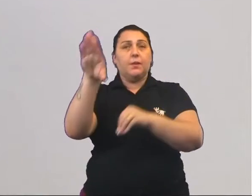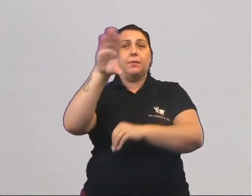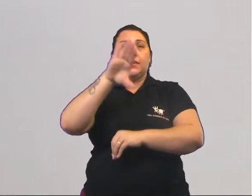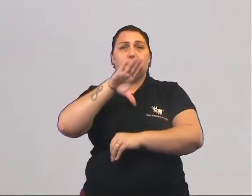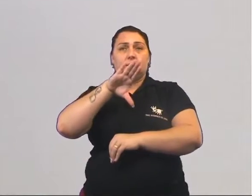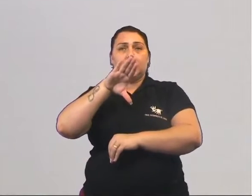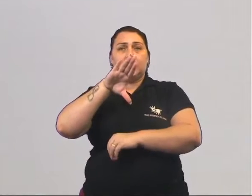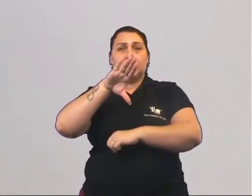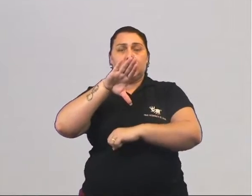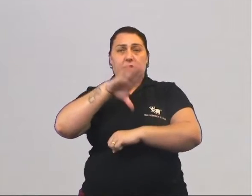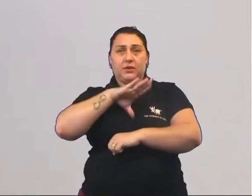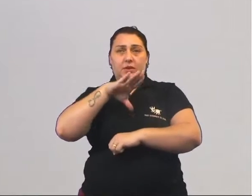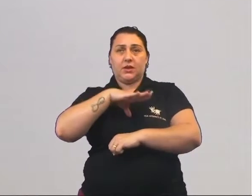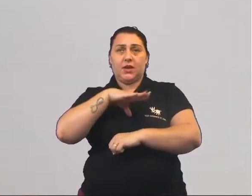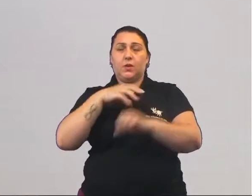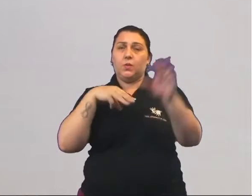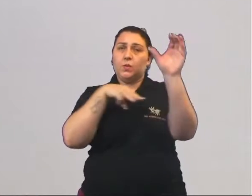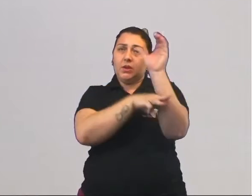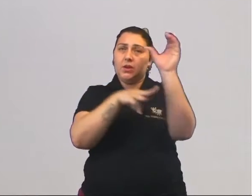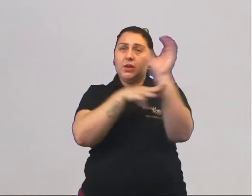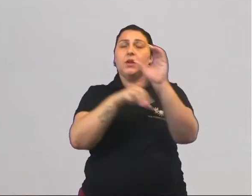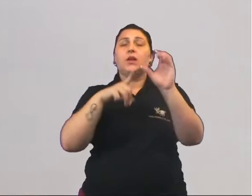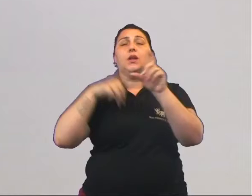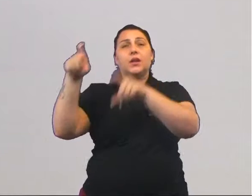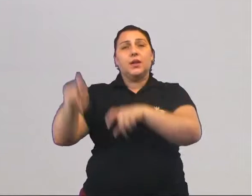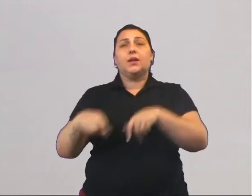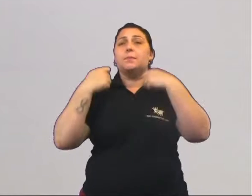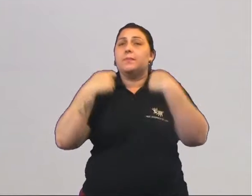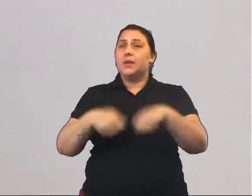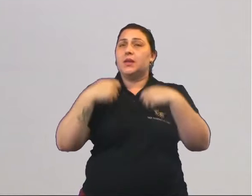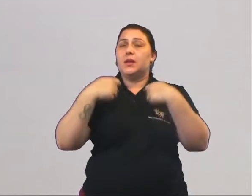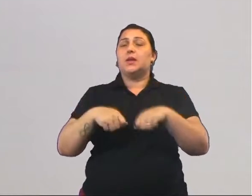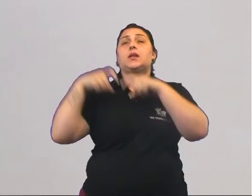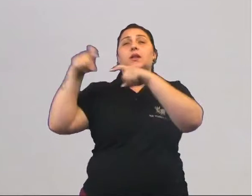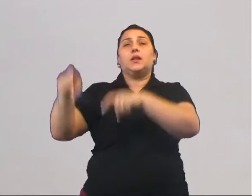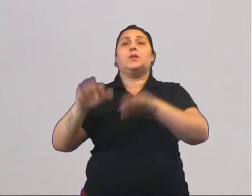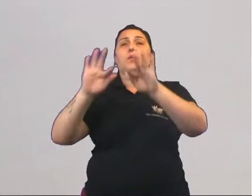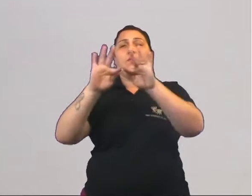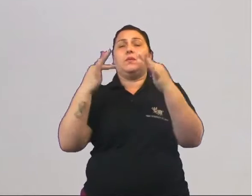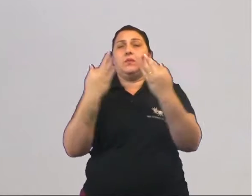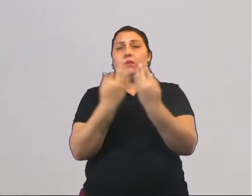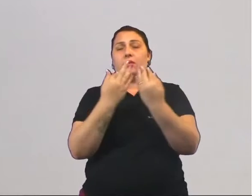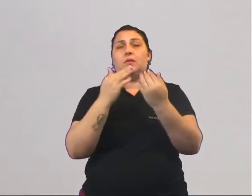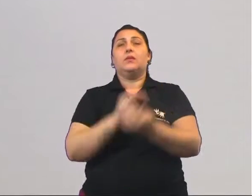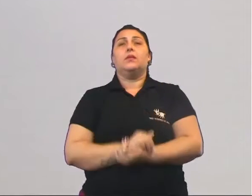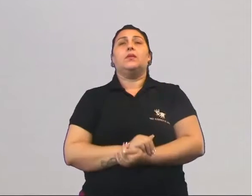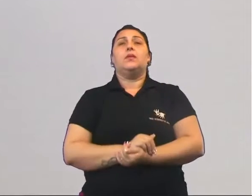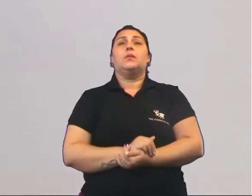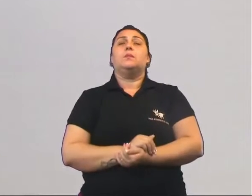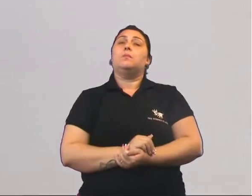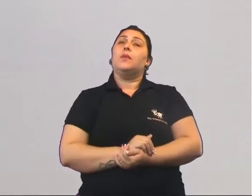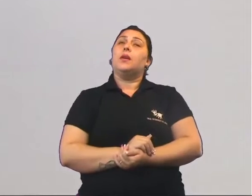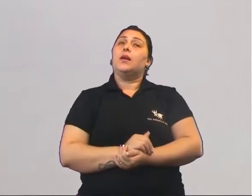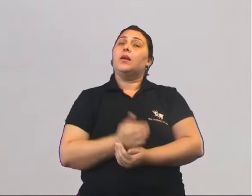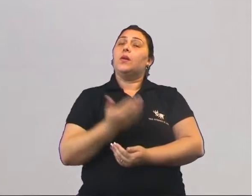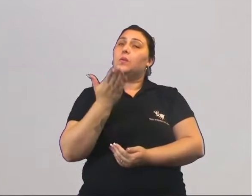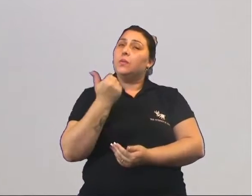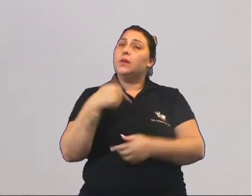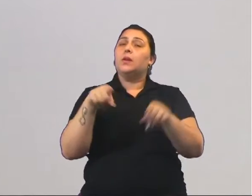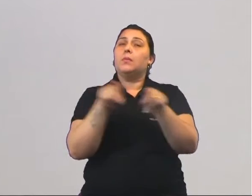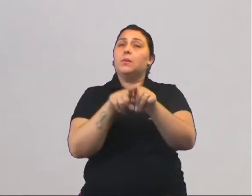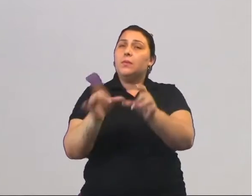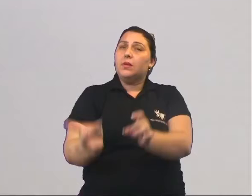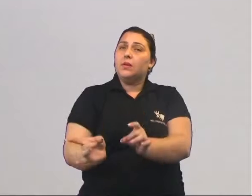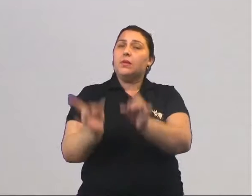no êxodo rural, ainda existem aqueles agricultores que dependem da agricultura familiar, tanto para sua sobrevivência como